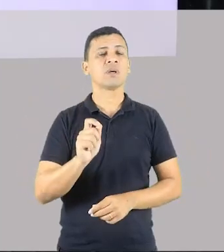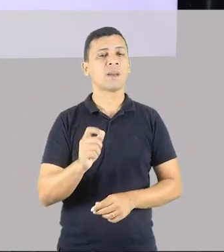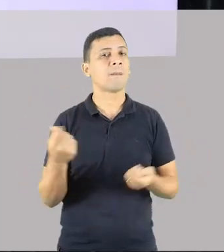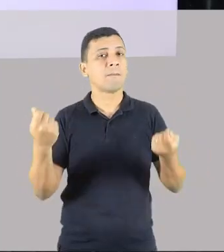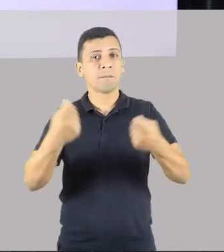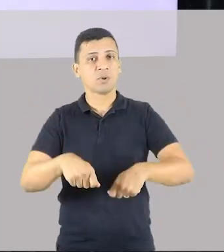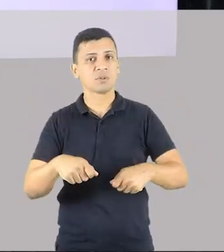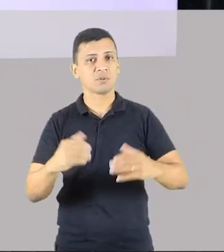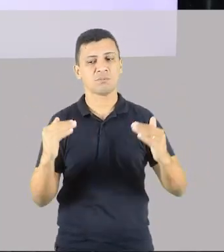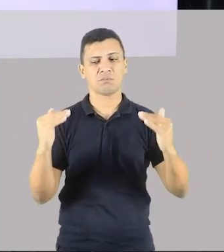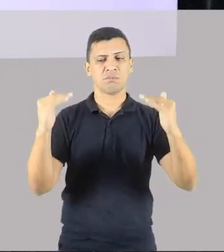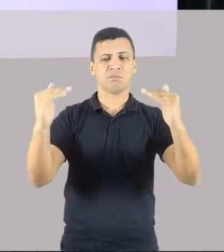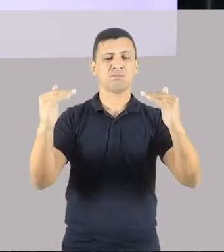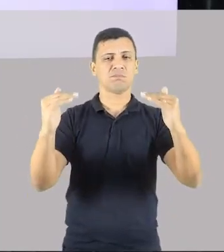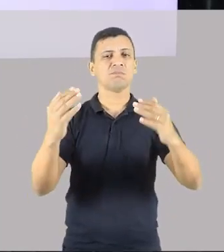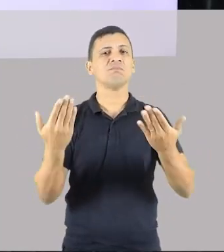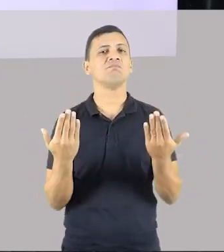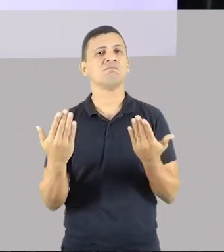as possibilidades.